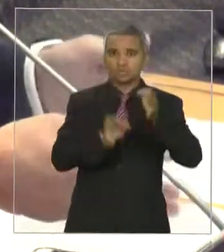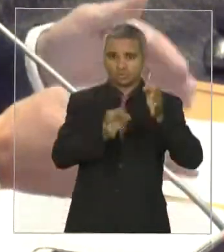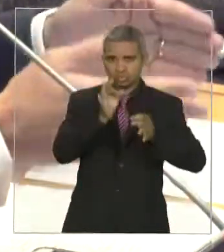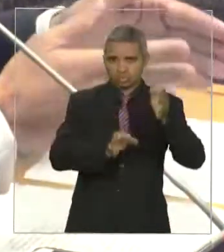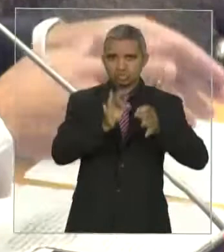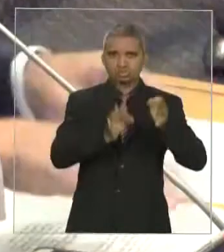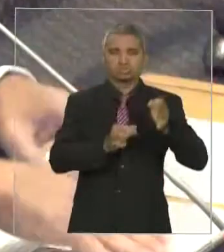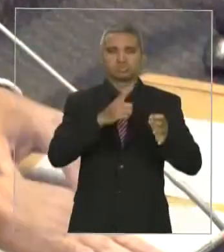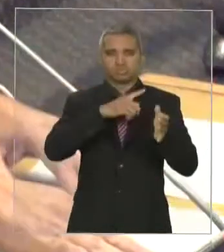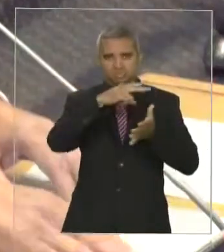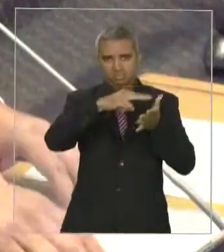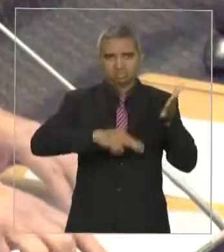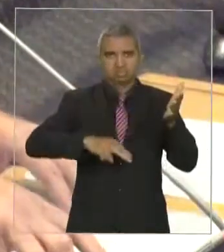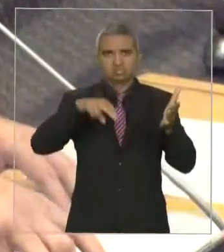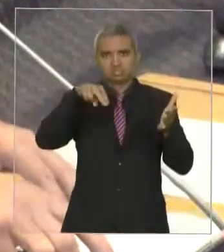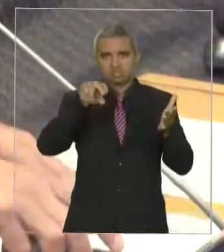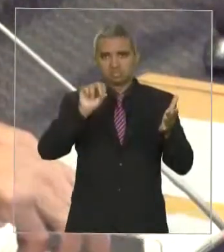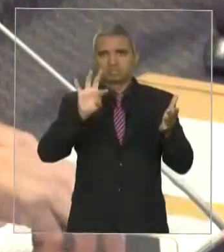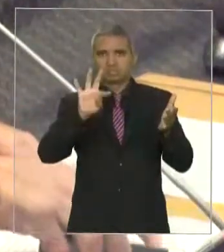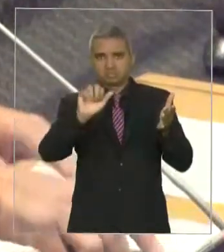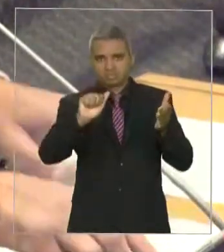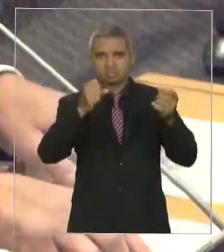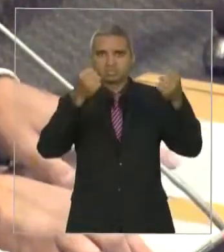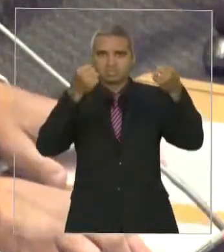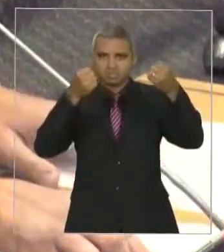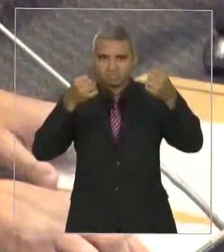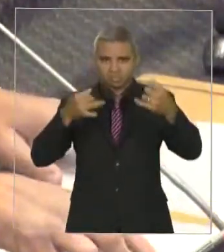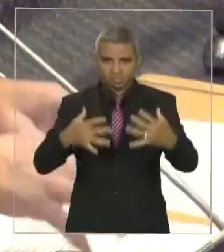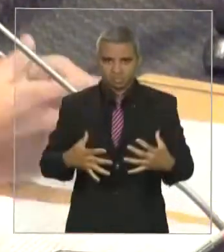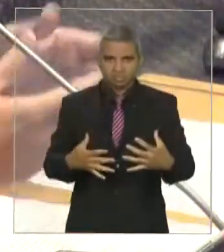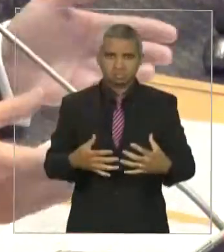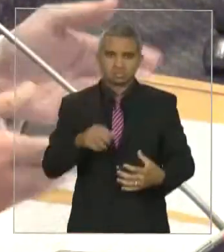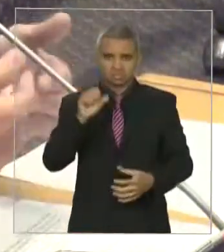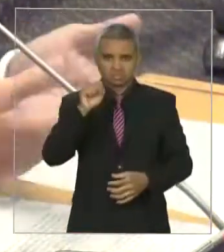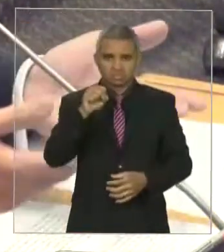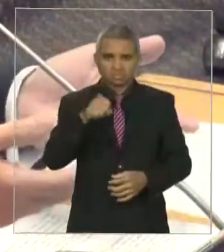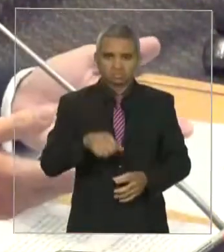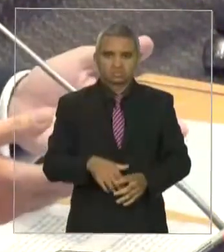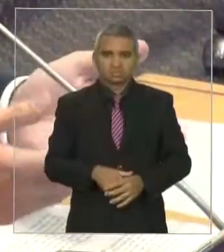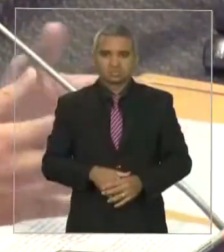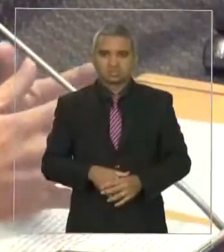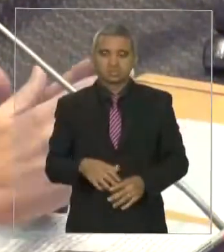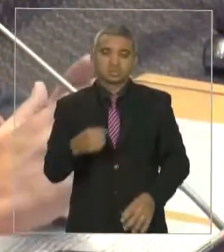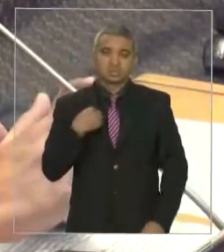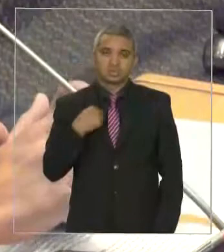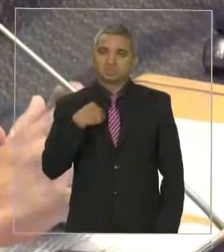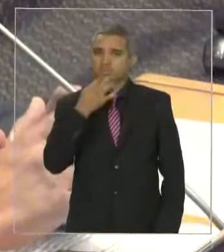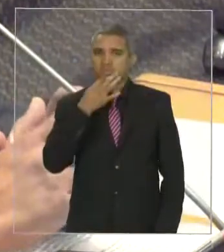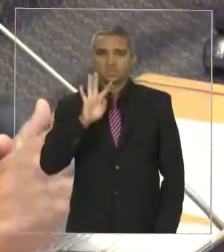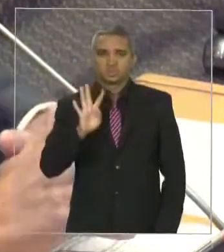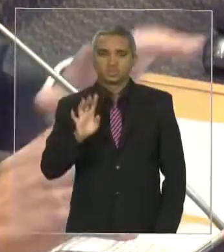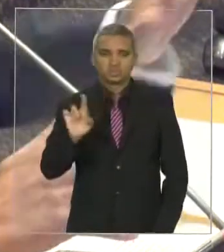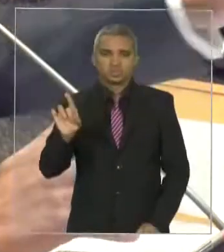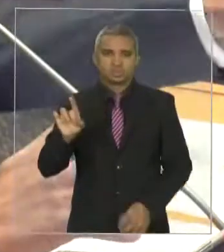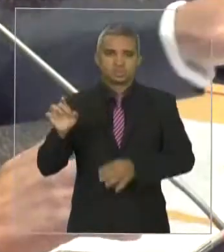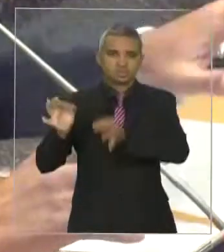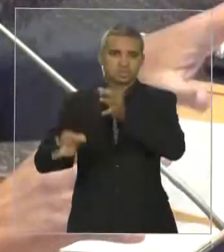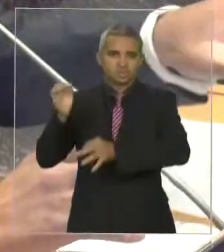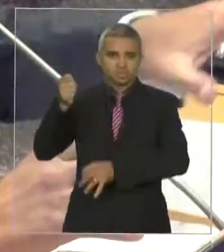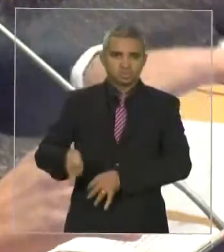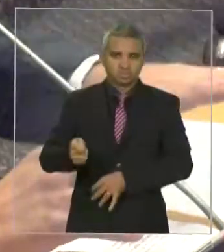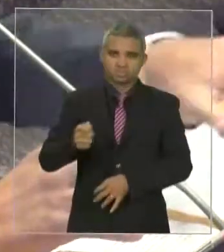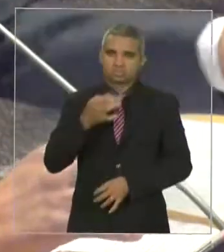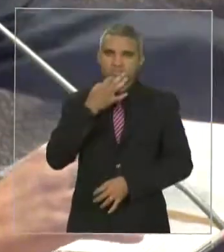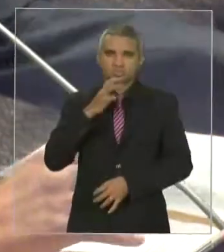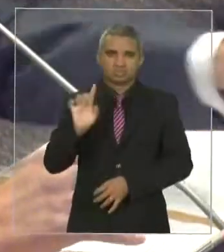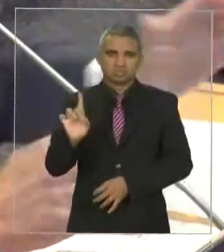Mesmo tendo sido feitos comentários, e eu aqui não conheço pessoalmente o desembargador, sobre sua conduta